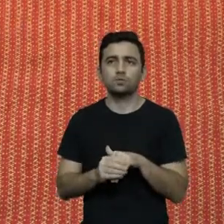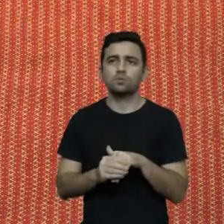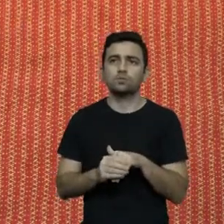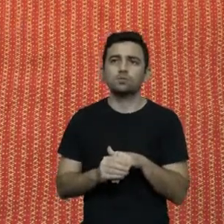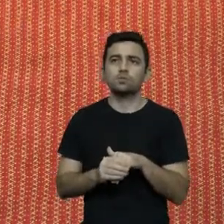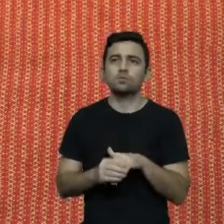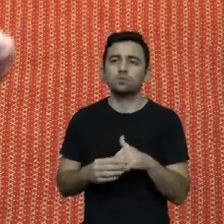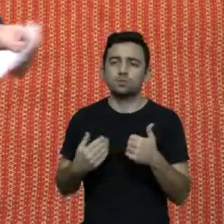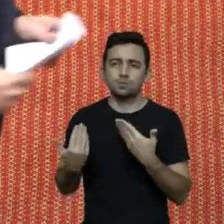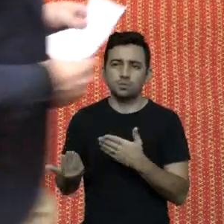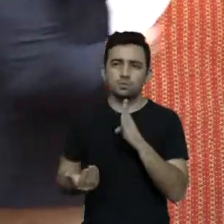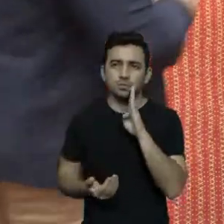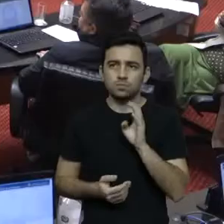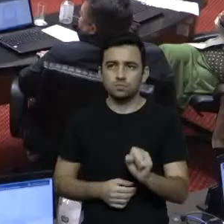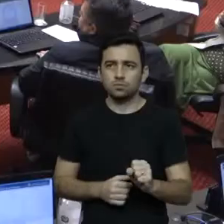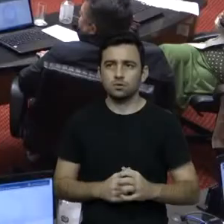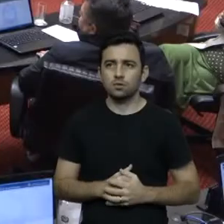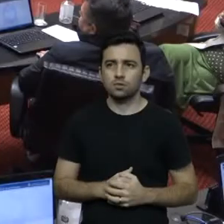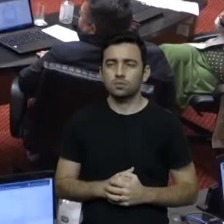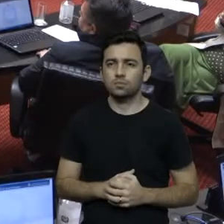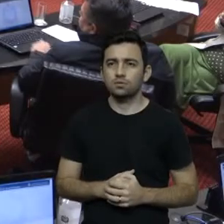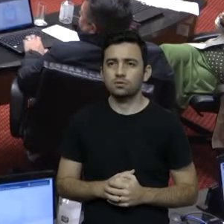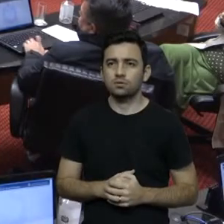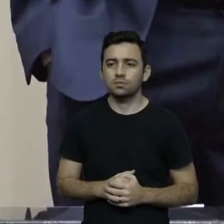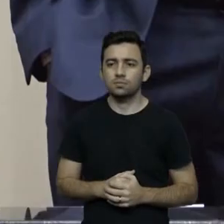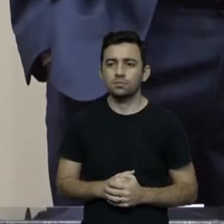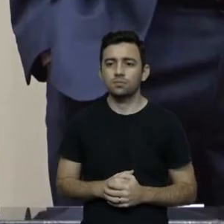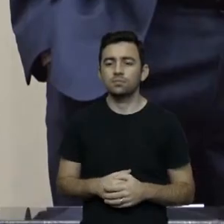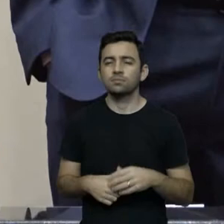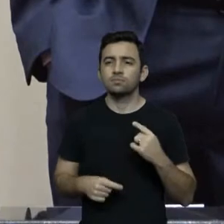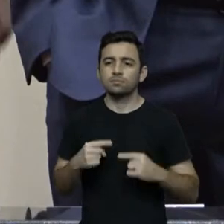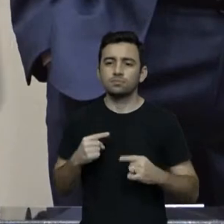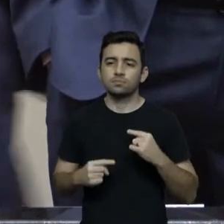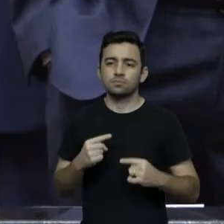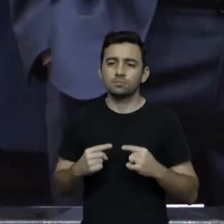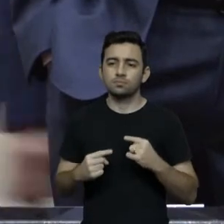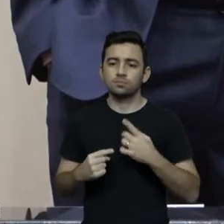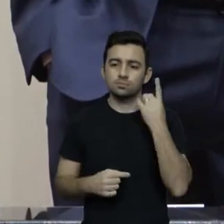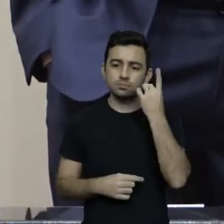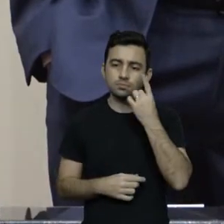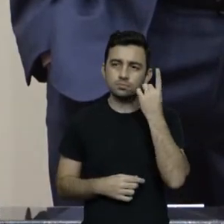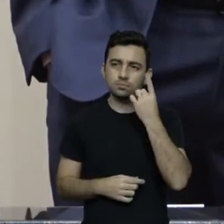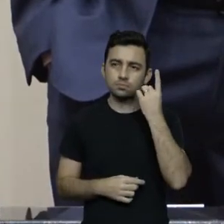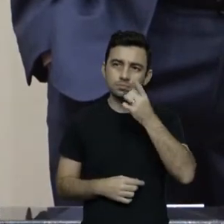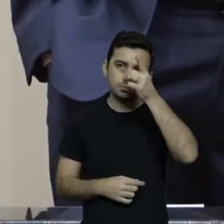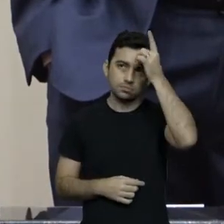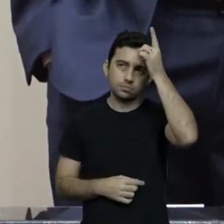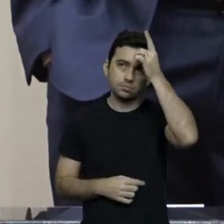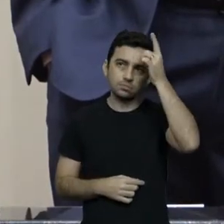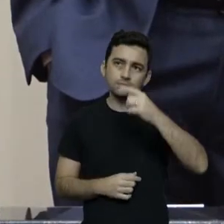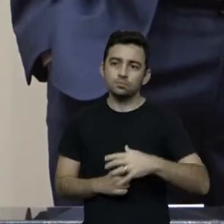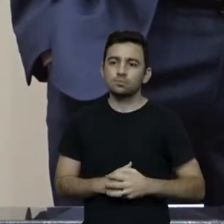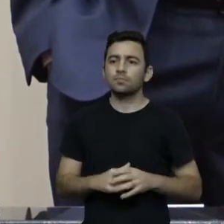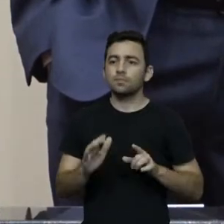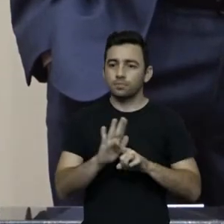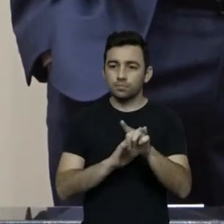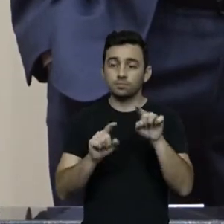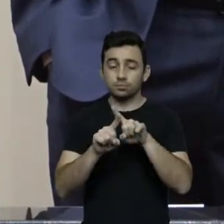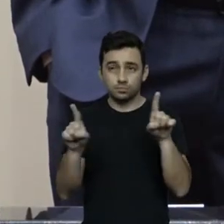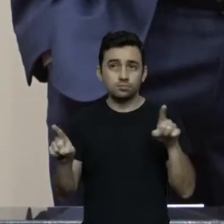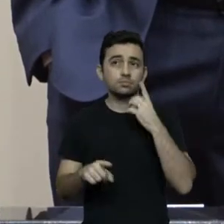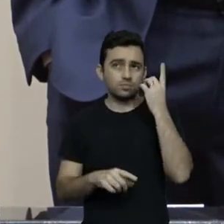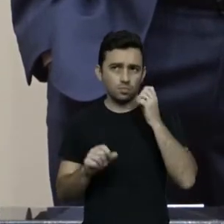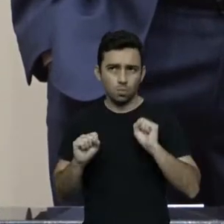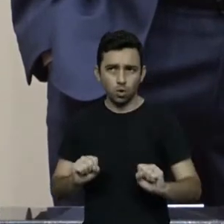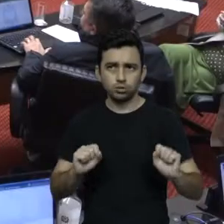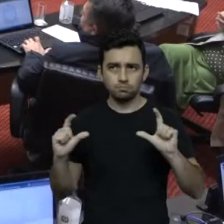Emenda Deputado groso obrigado a deputado de gesso ainda para discutir o deputado Sargento Lima ganhou concepção de Deputados podemos abrir